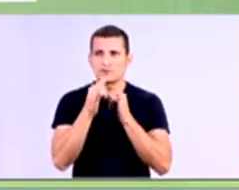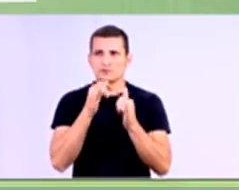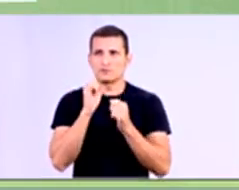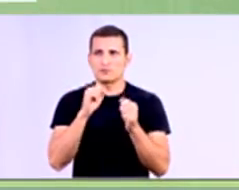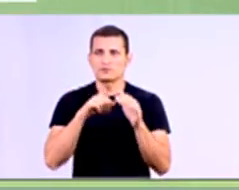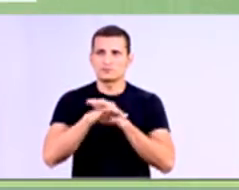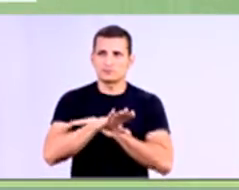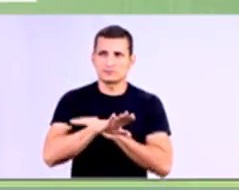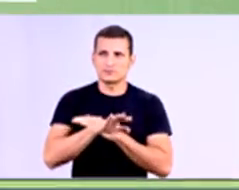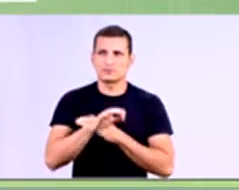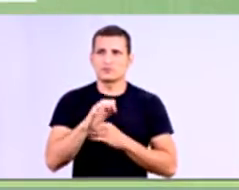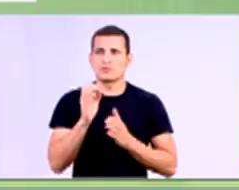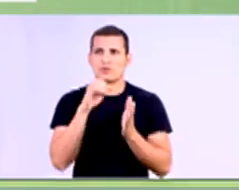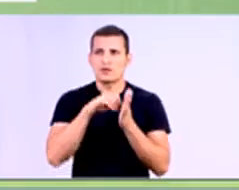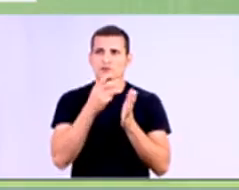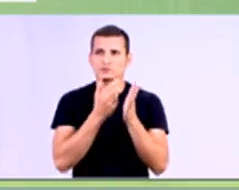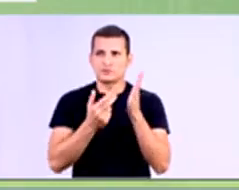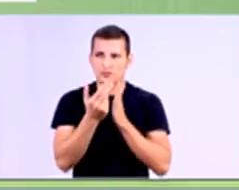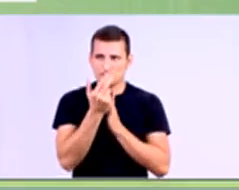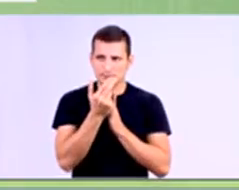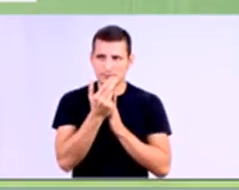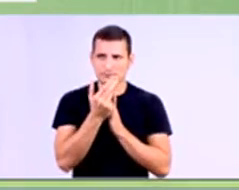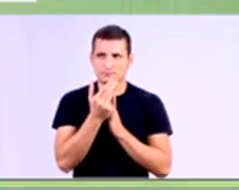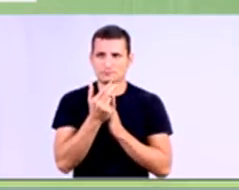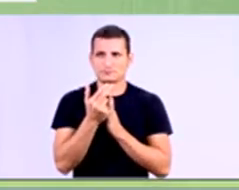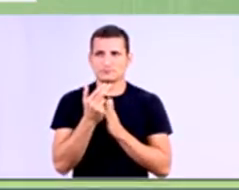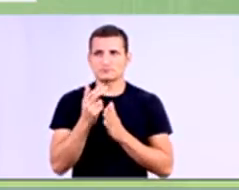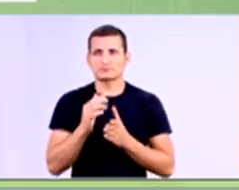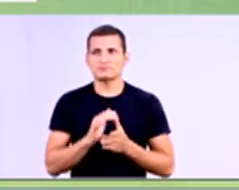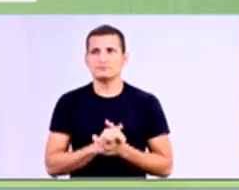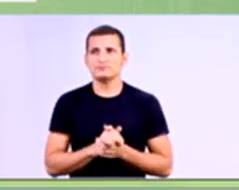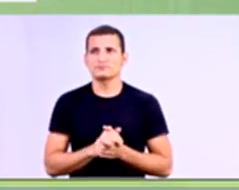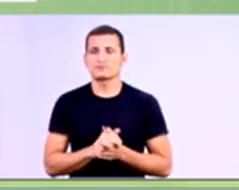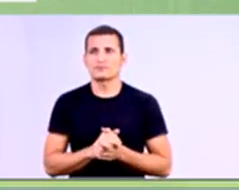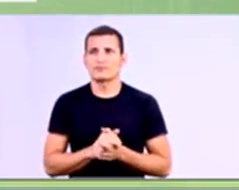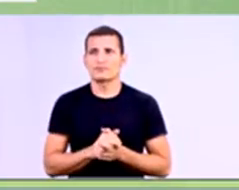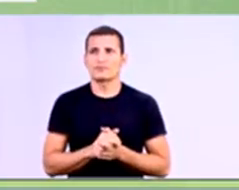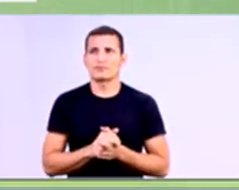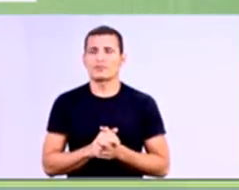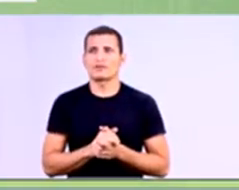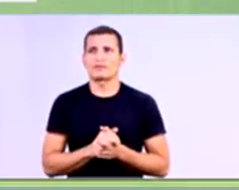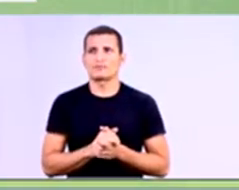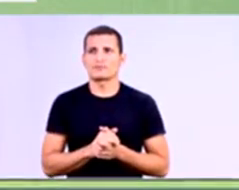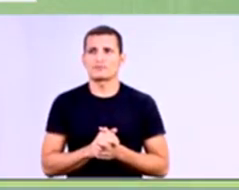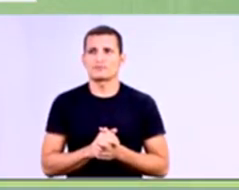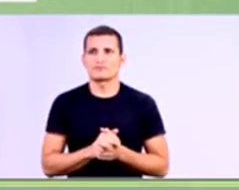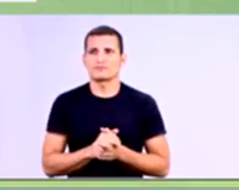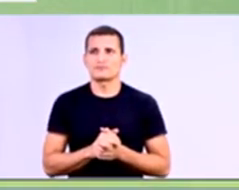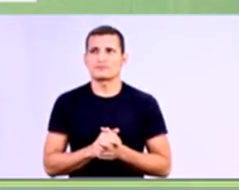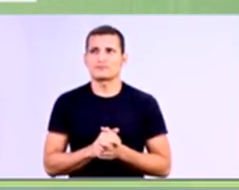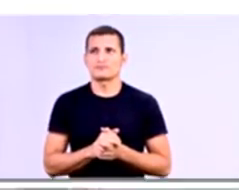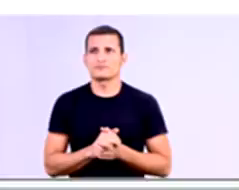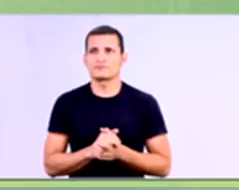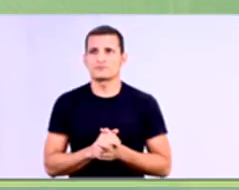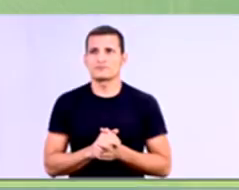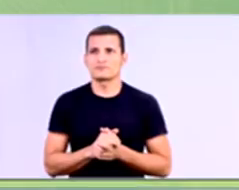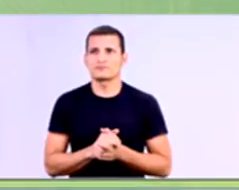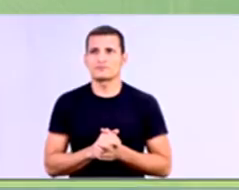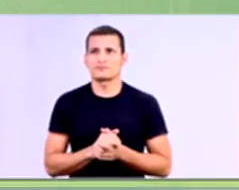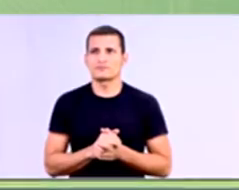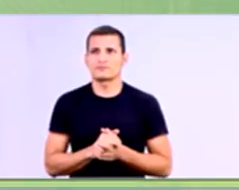para colocar isso no diagrama e passar um entendimento disso daí melhor para o desenvolvedor. Vamos para o próximo